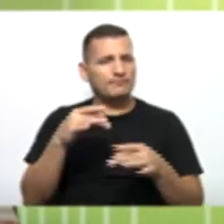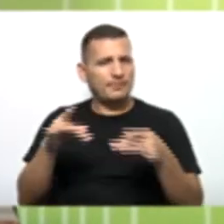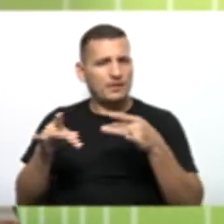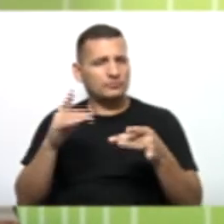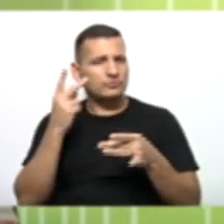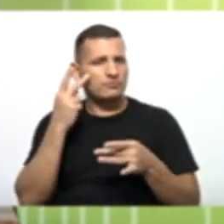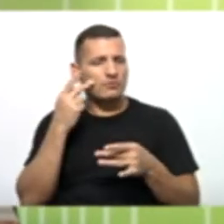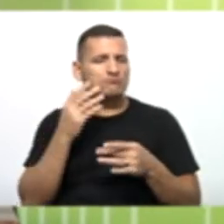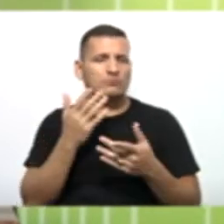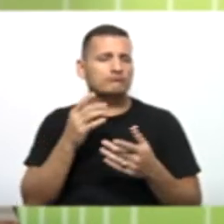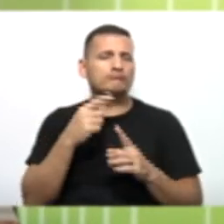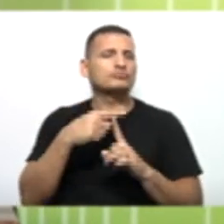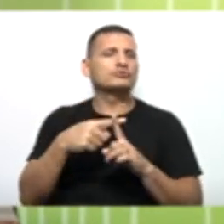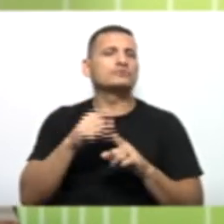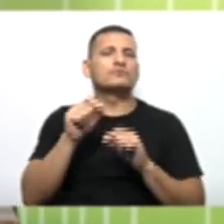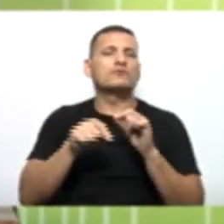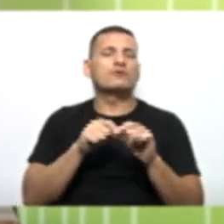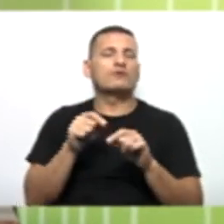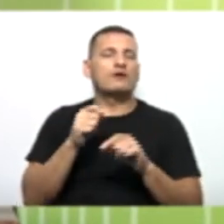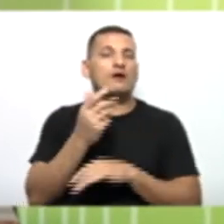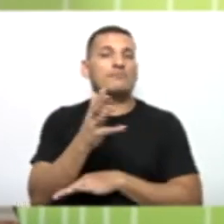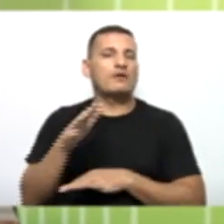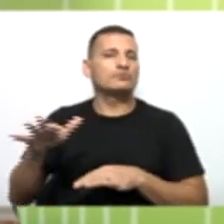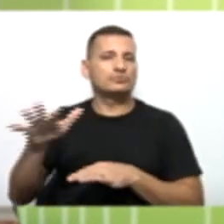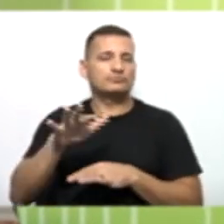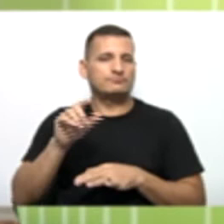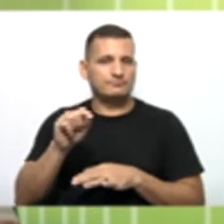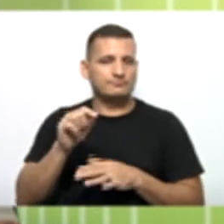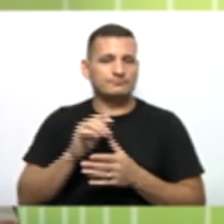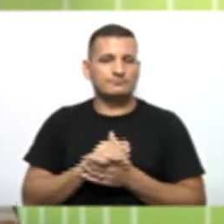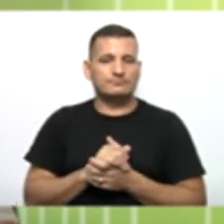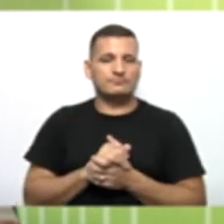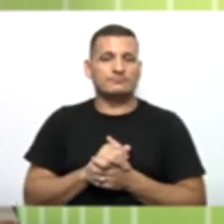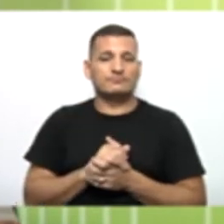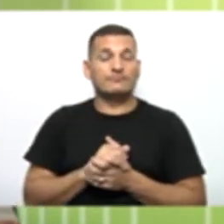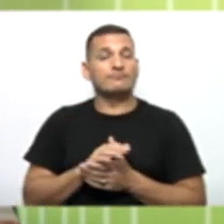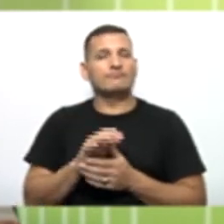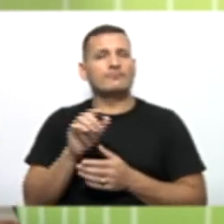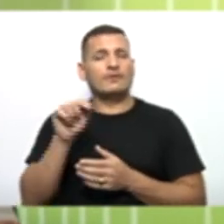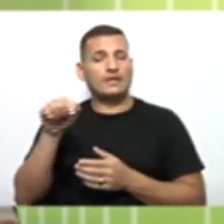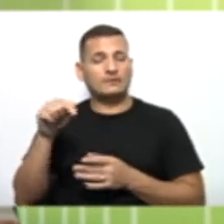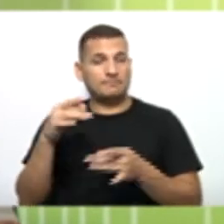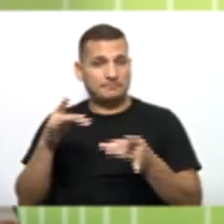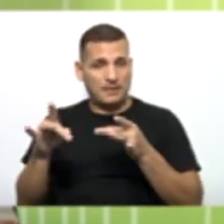é a vantagem para o meio ambiente? A vantagem é que, quando aquele plástico